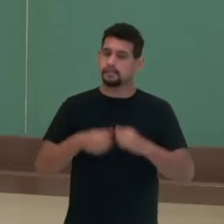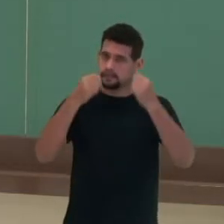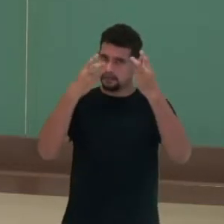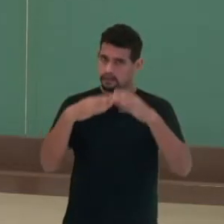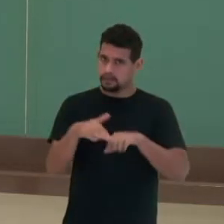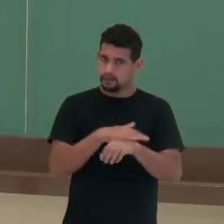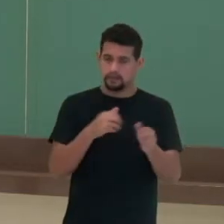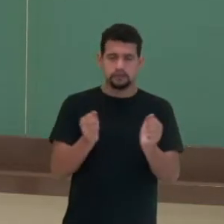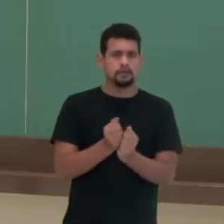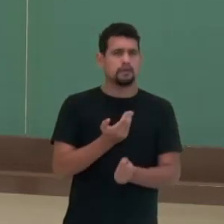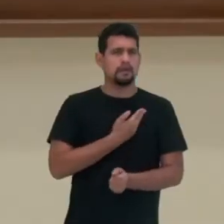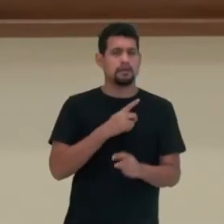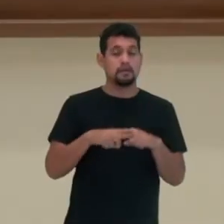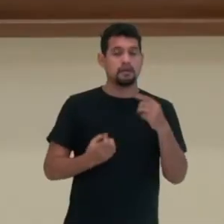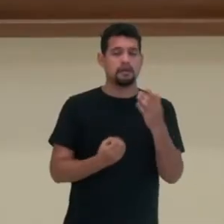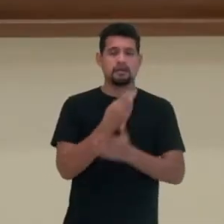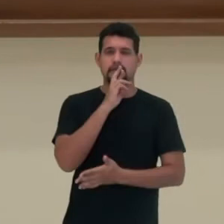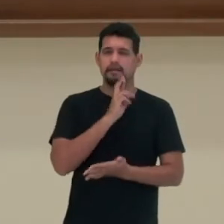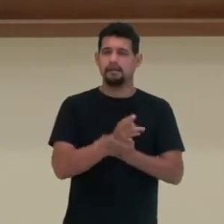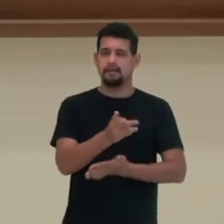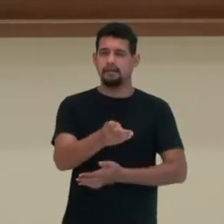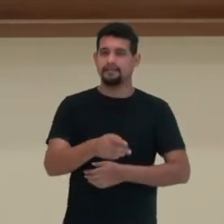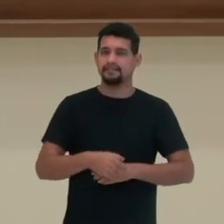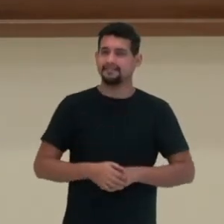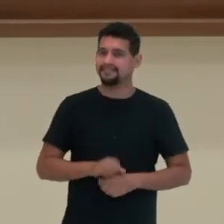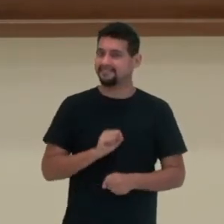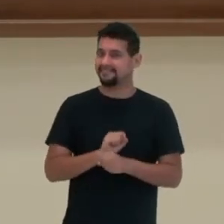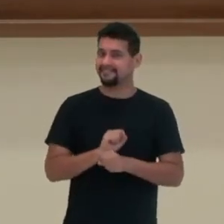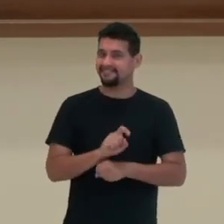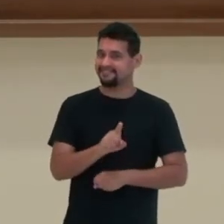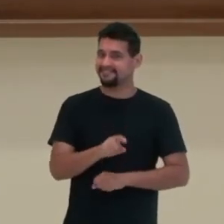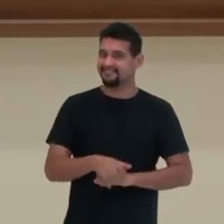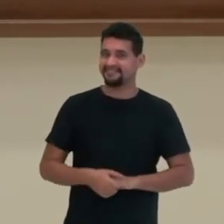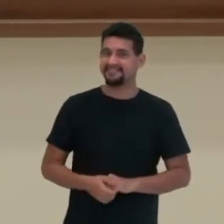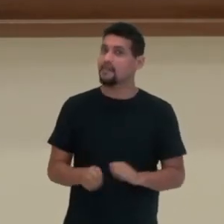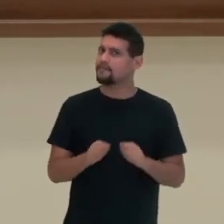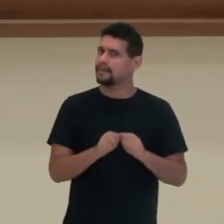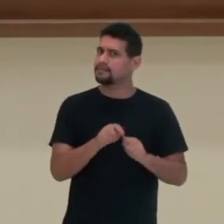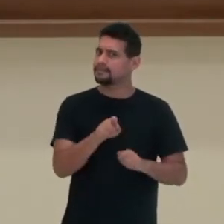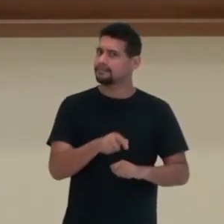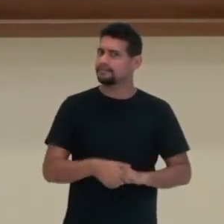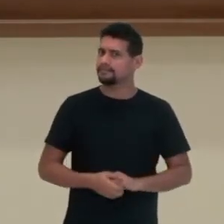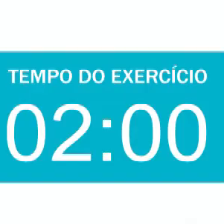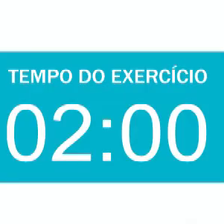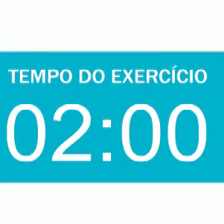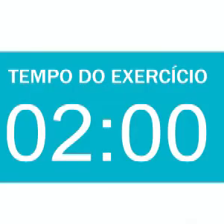com um colega e elabore sua resposta. Eu já volto. Faz aí.